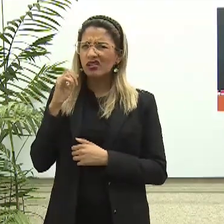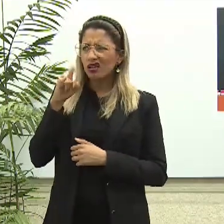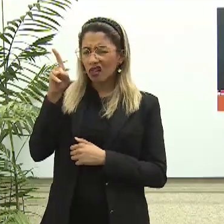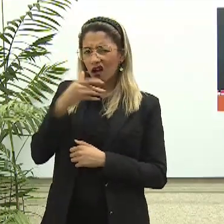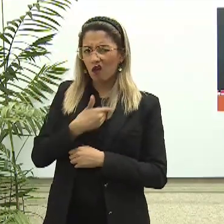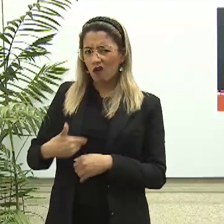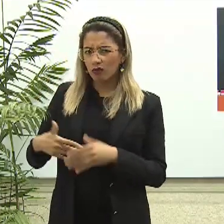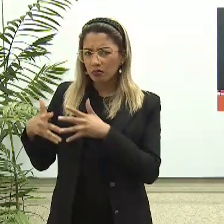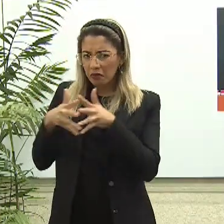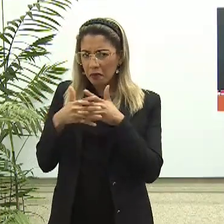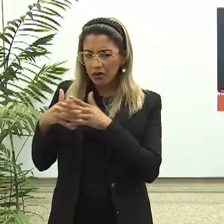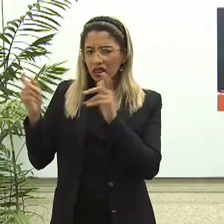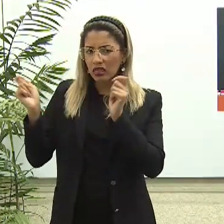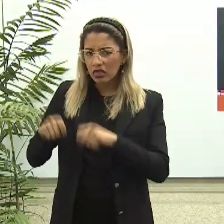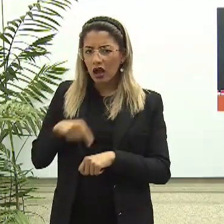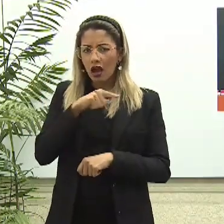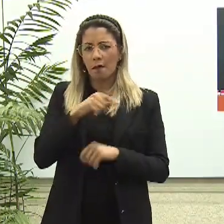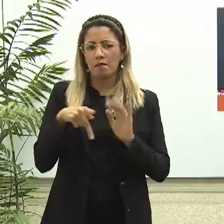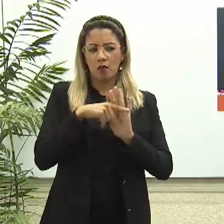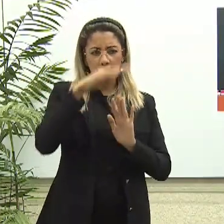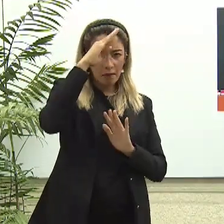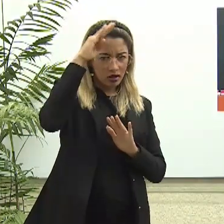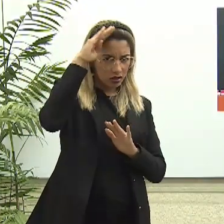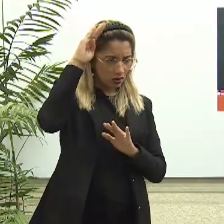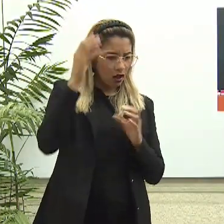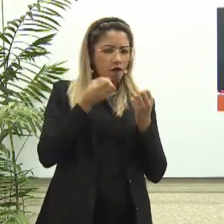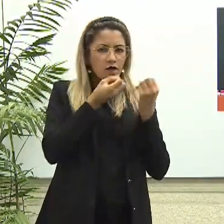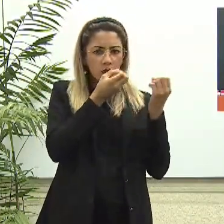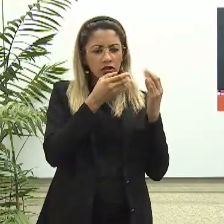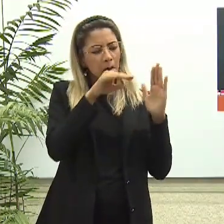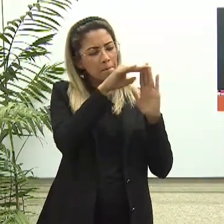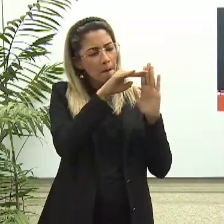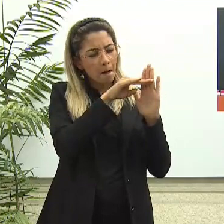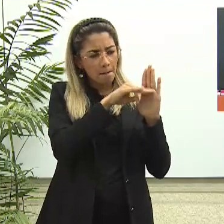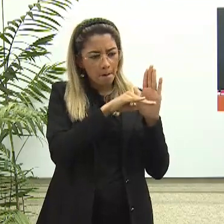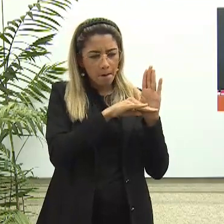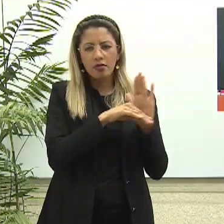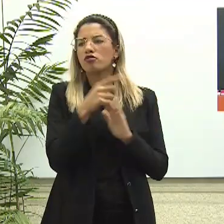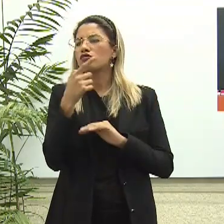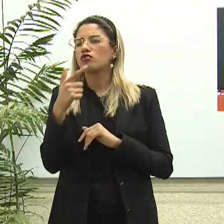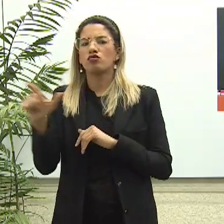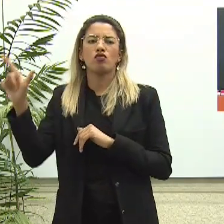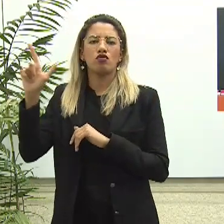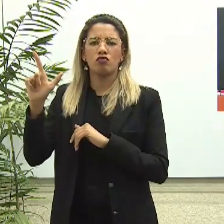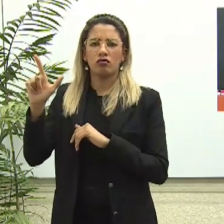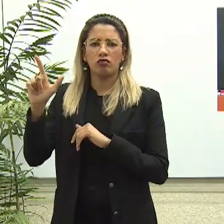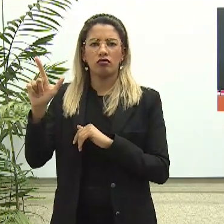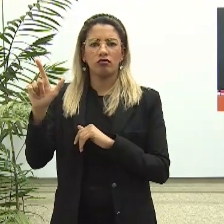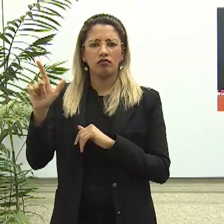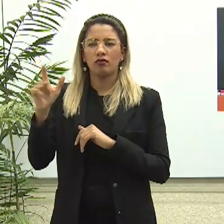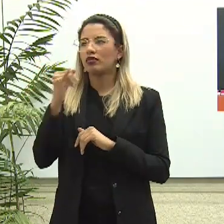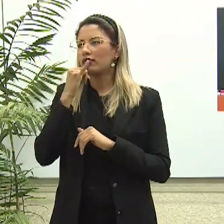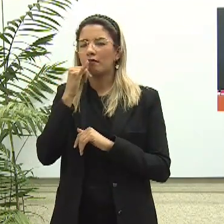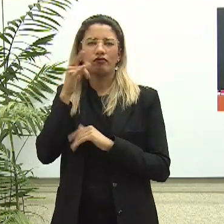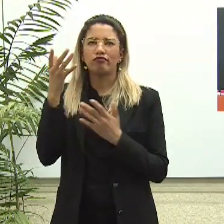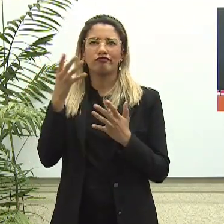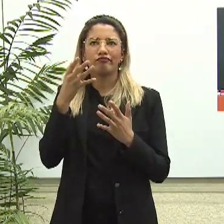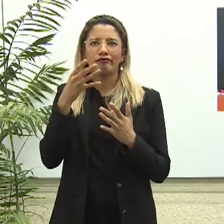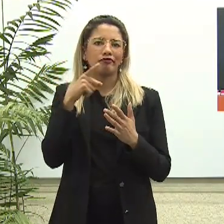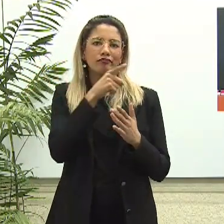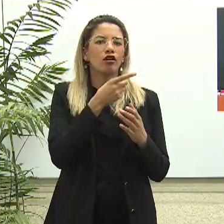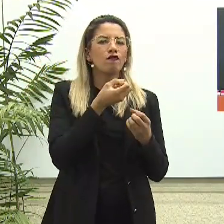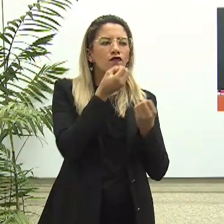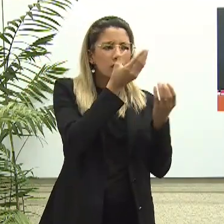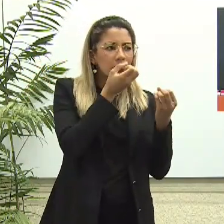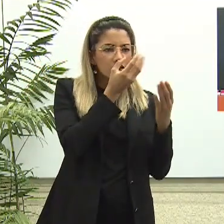dos Servidores civis e militares e os seus pensionistas em outro país eu queria entender na China por exemplo